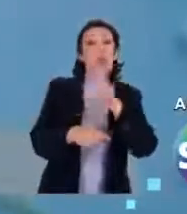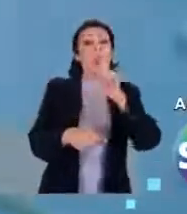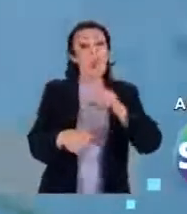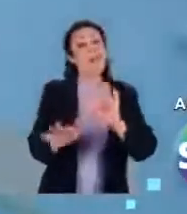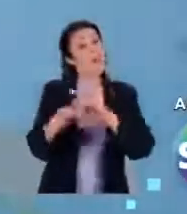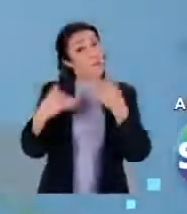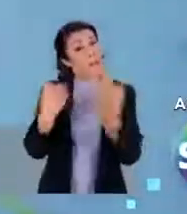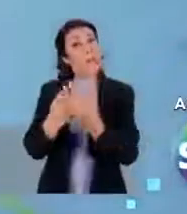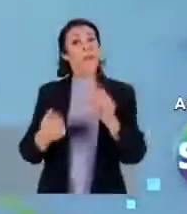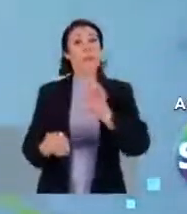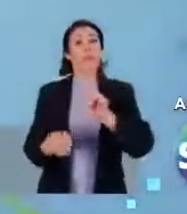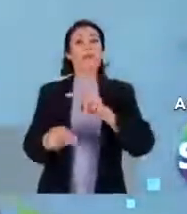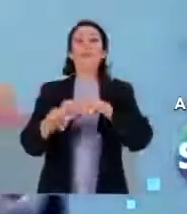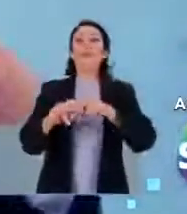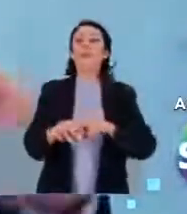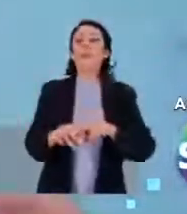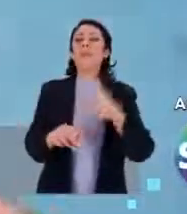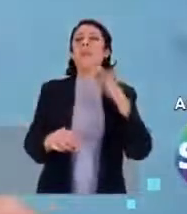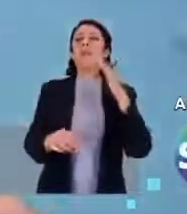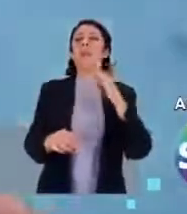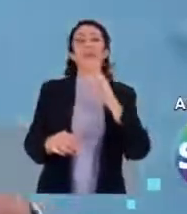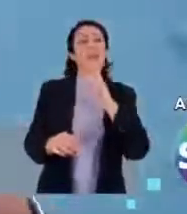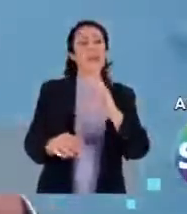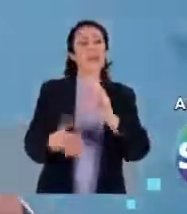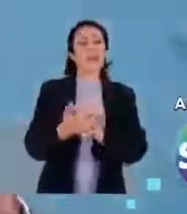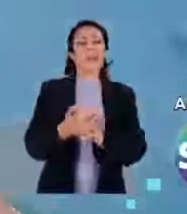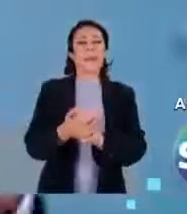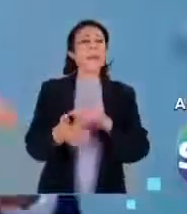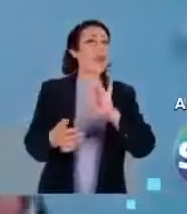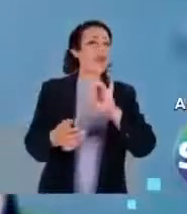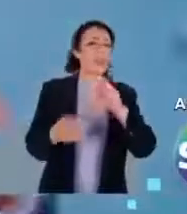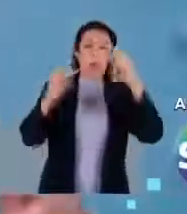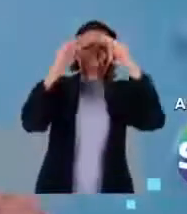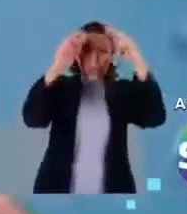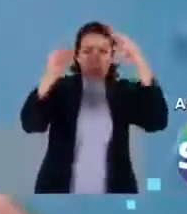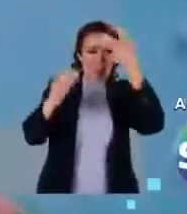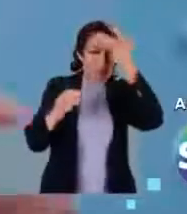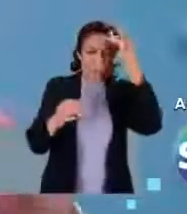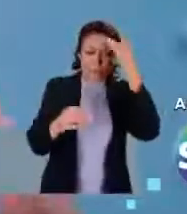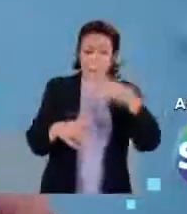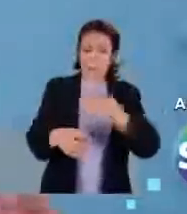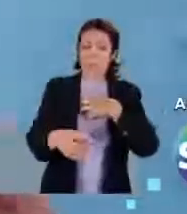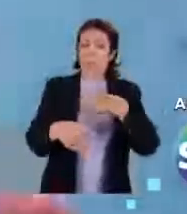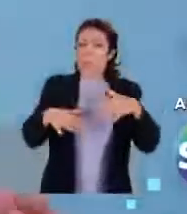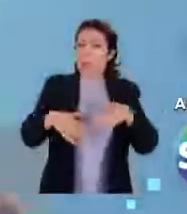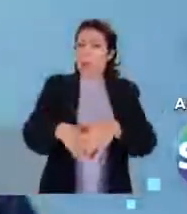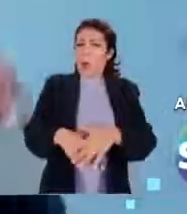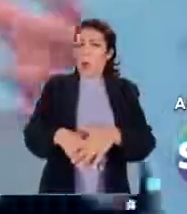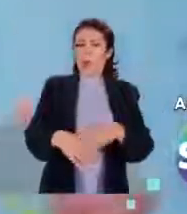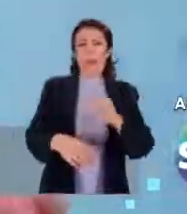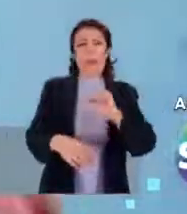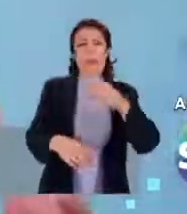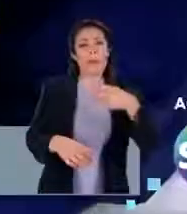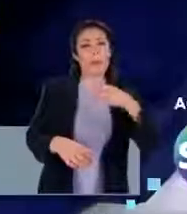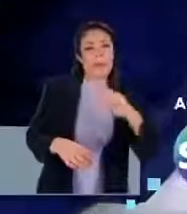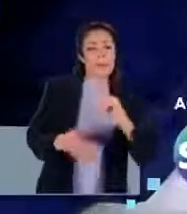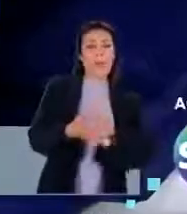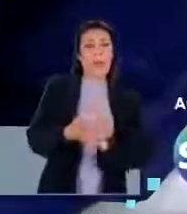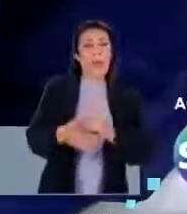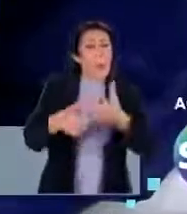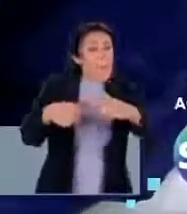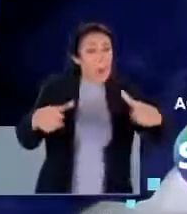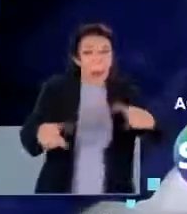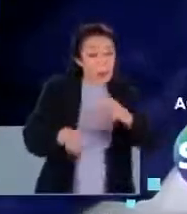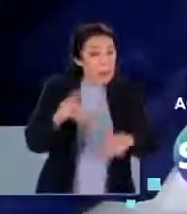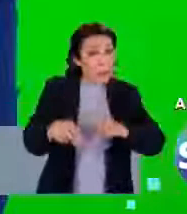isso que eu cheguei nessa Solução Não É só um ato de respeito a quem tá humilhado hoje no SPC 66 milhões de esmagadora do nosso povo